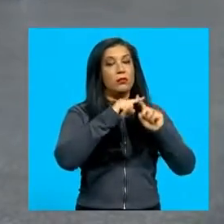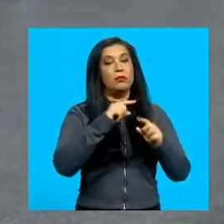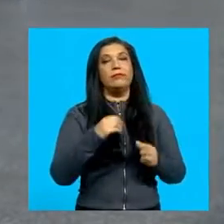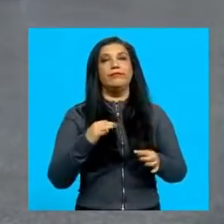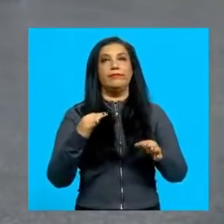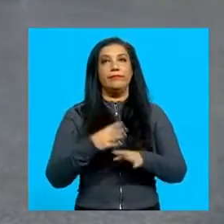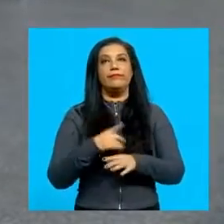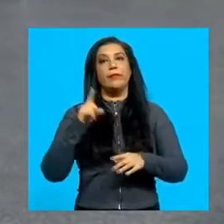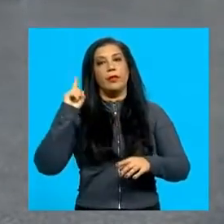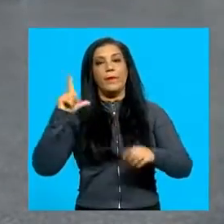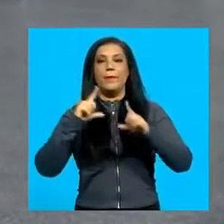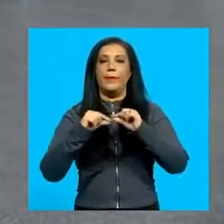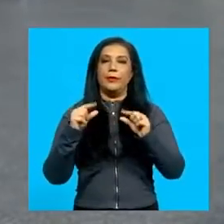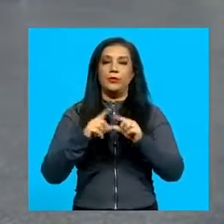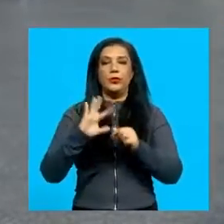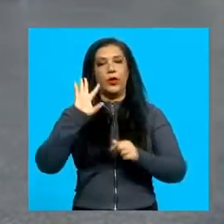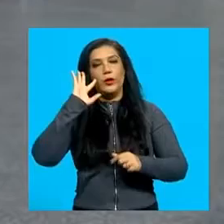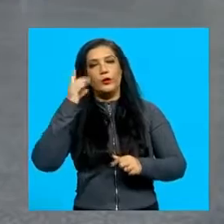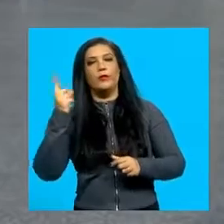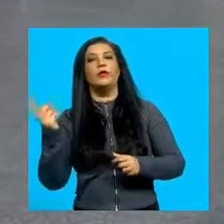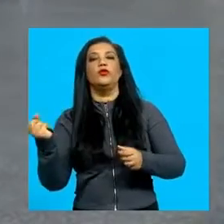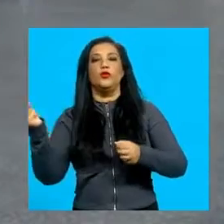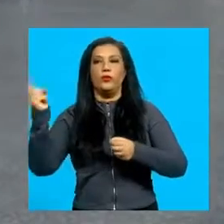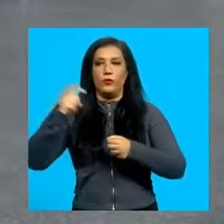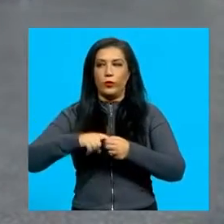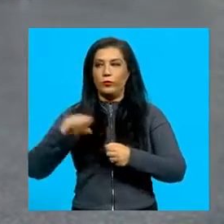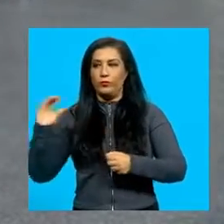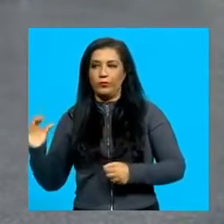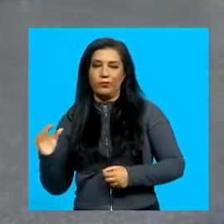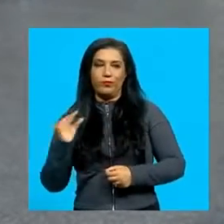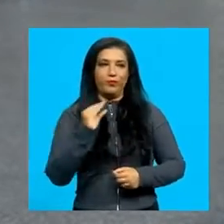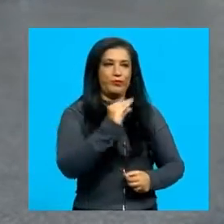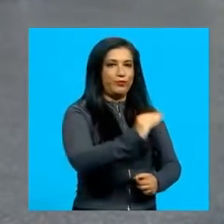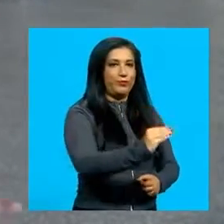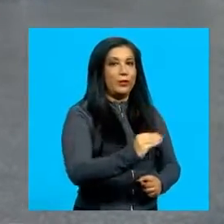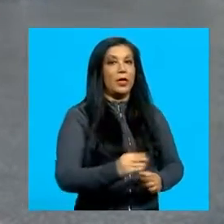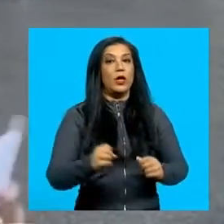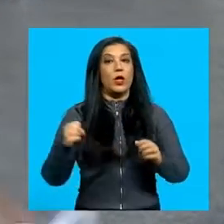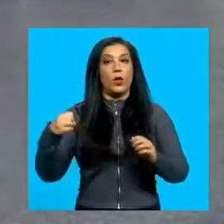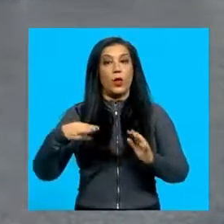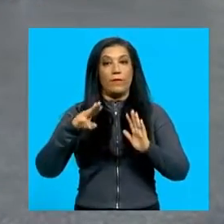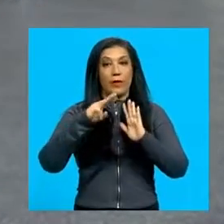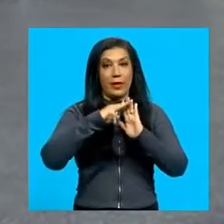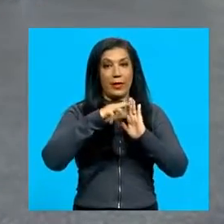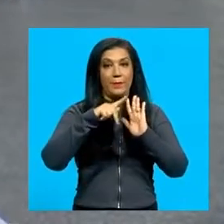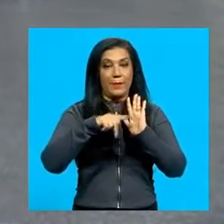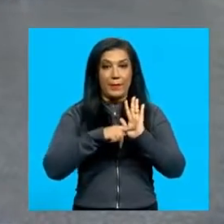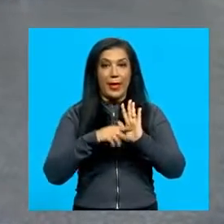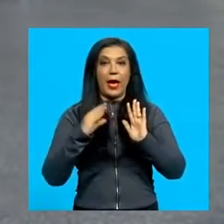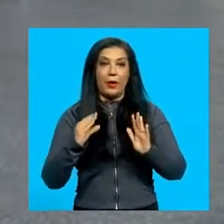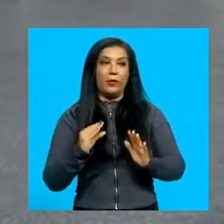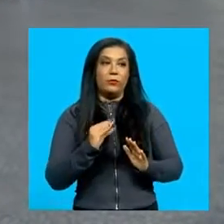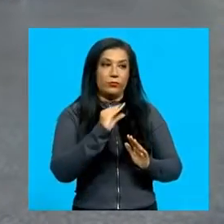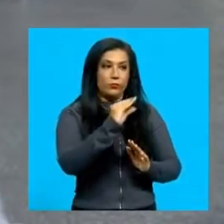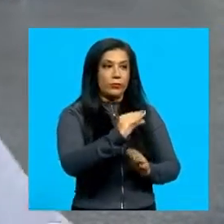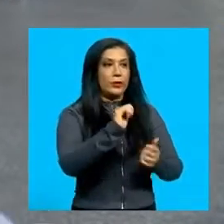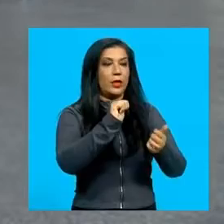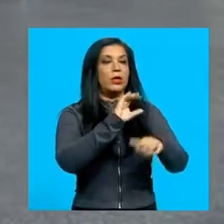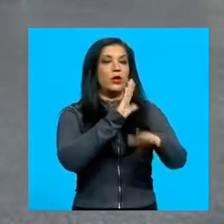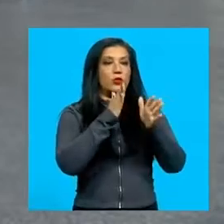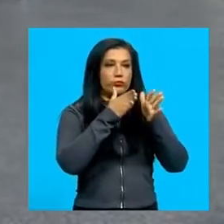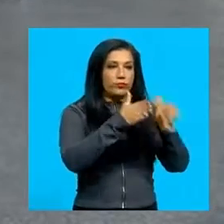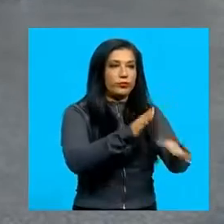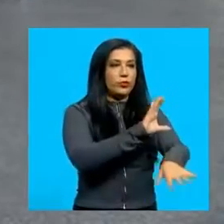disso o Palácio do Planalto resolveu redistribuir esse recurso. Com essa nova medida, esse recurso então foi recomposto da cultura